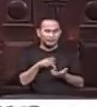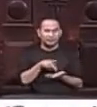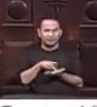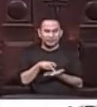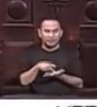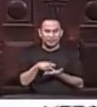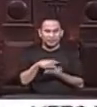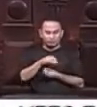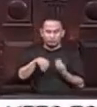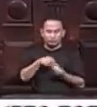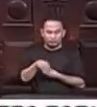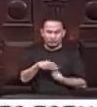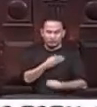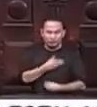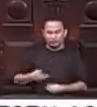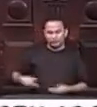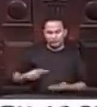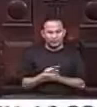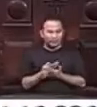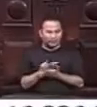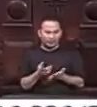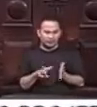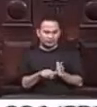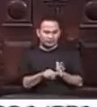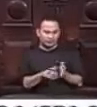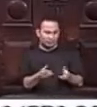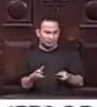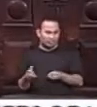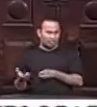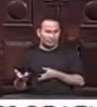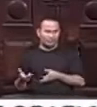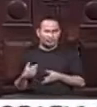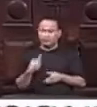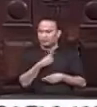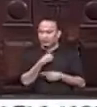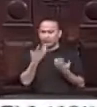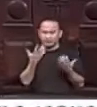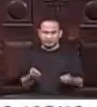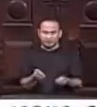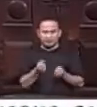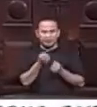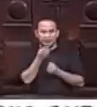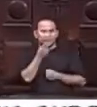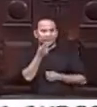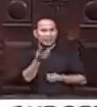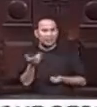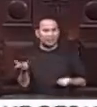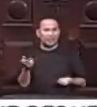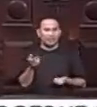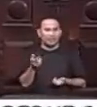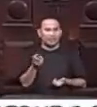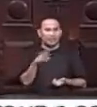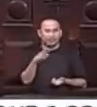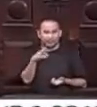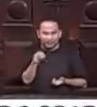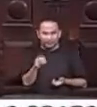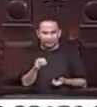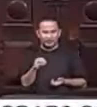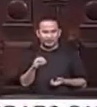de um governo corrupto como esse. Essa é a questão central. É inadmissível não derrubar esse veto. É inadmissível